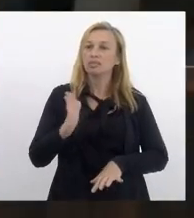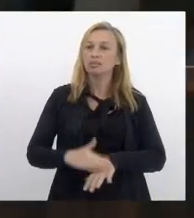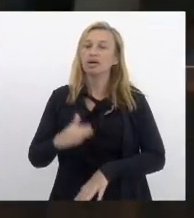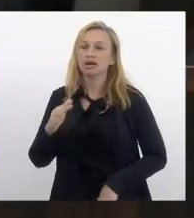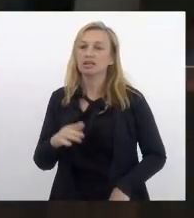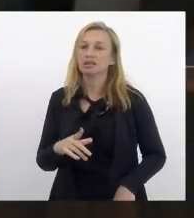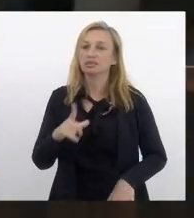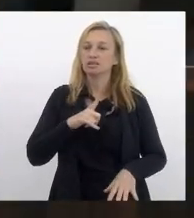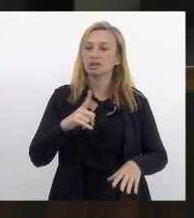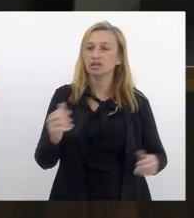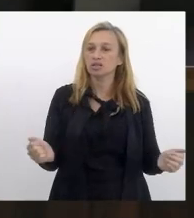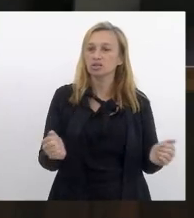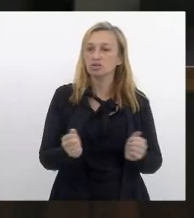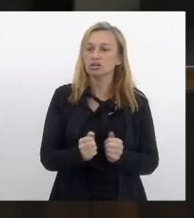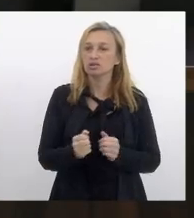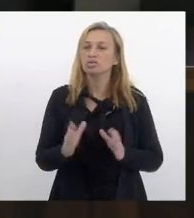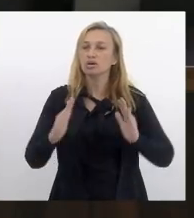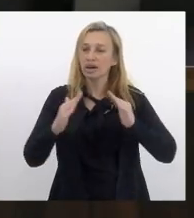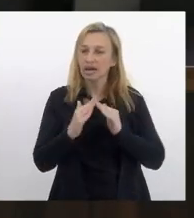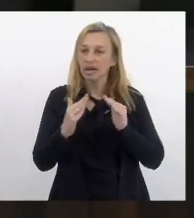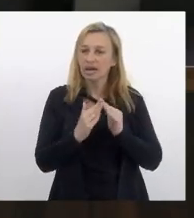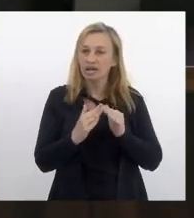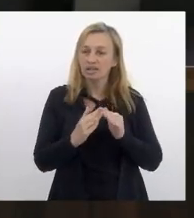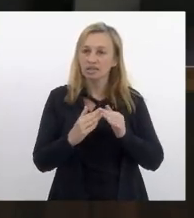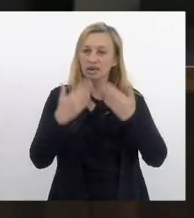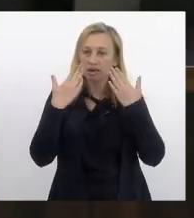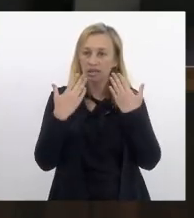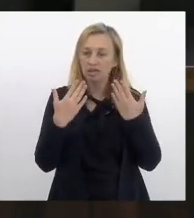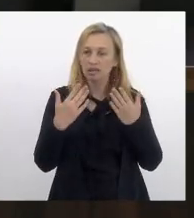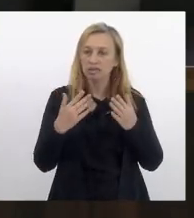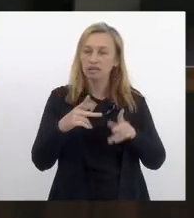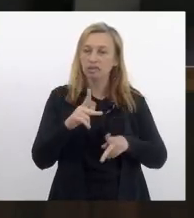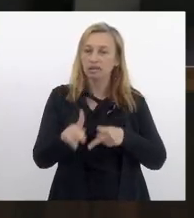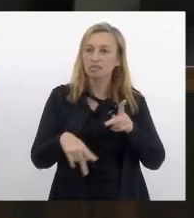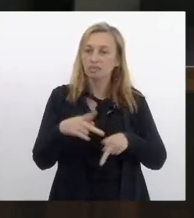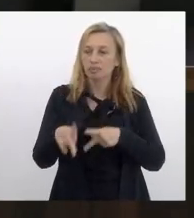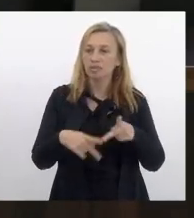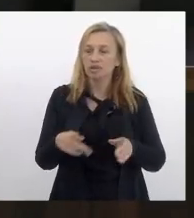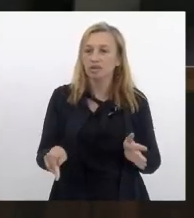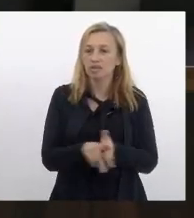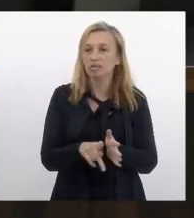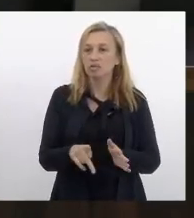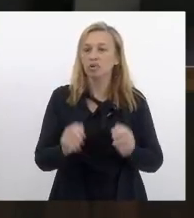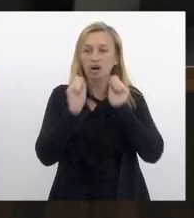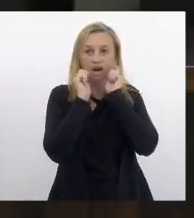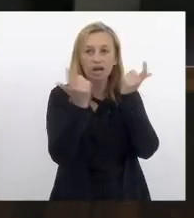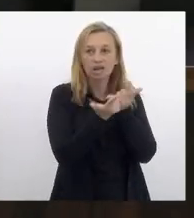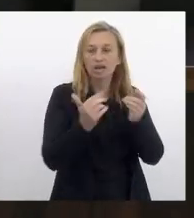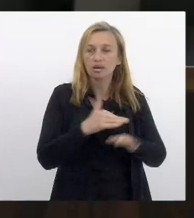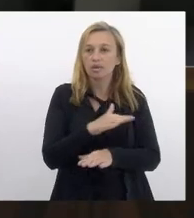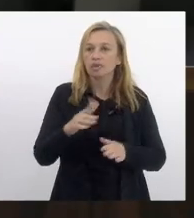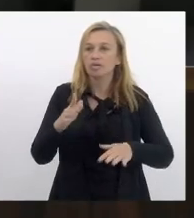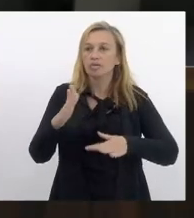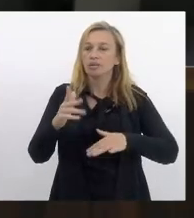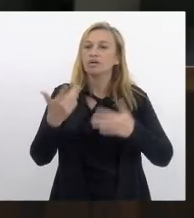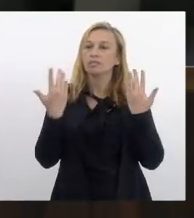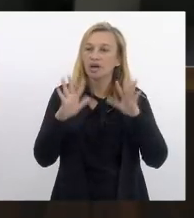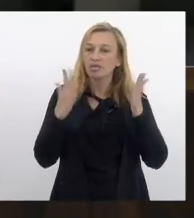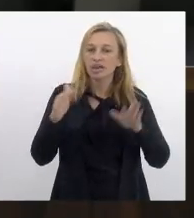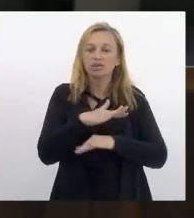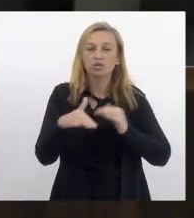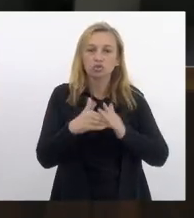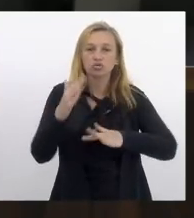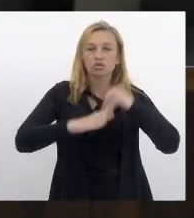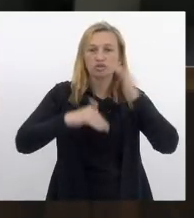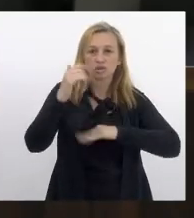quando tem o envolvimento de uma casa de representação popular, como é o exemplo da Alerj. Parabéns aos profissionais de saúde que